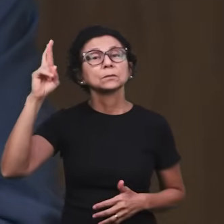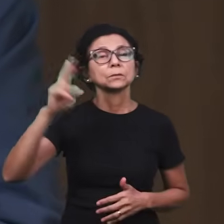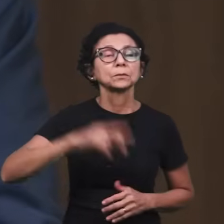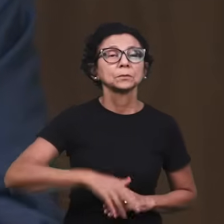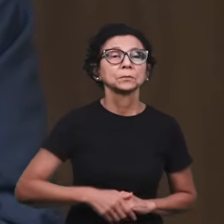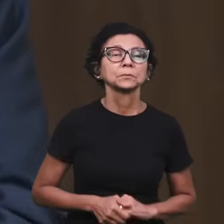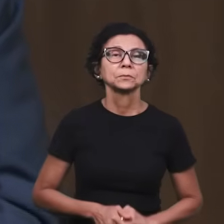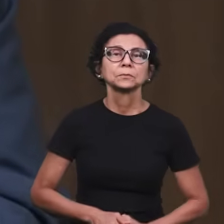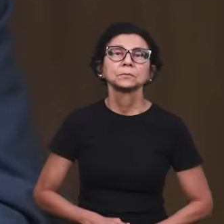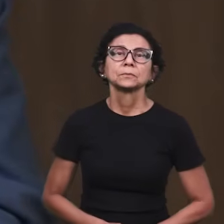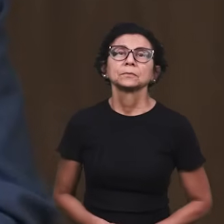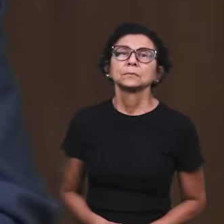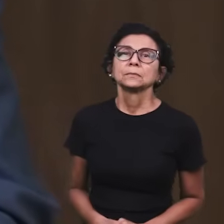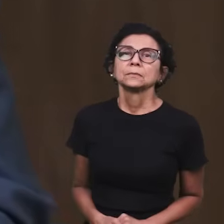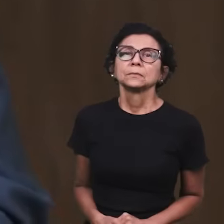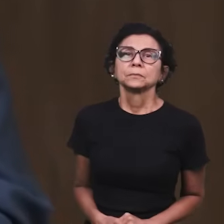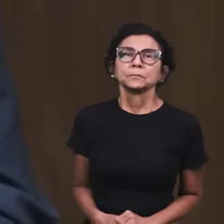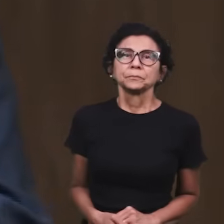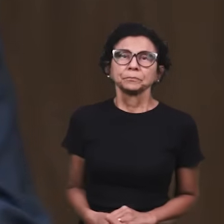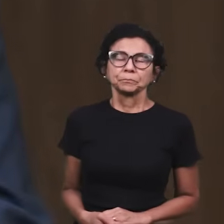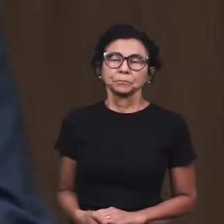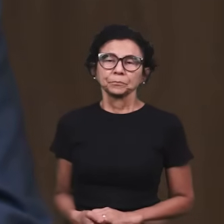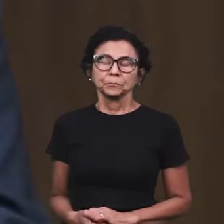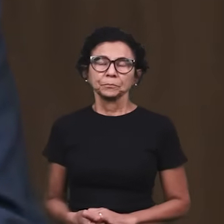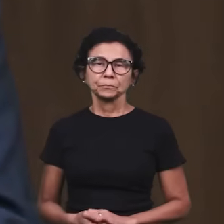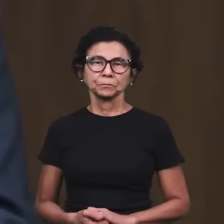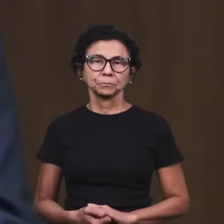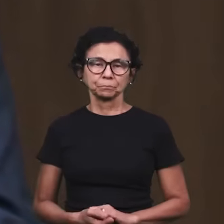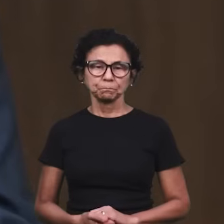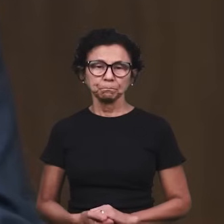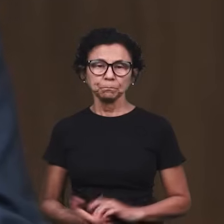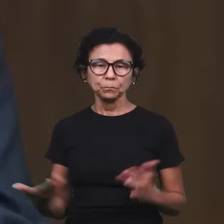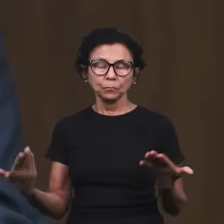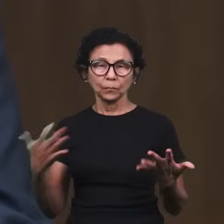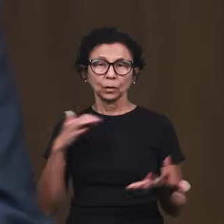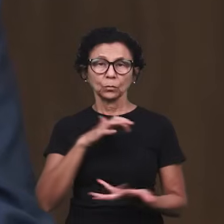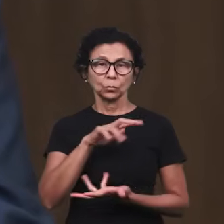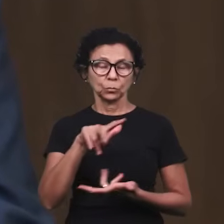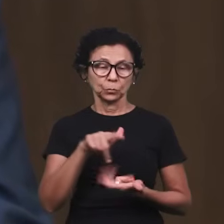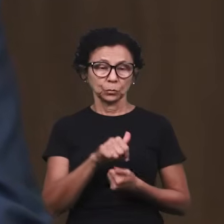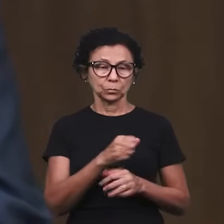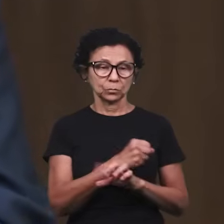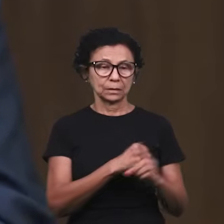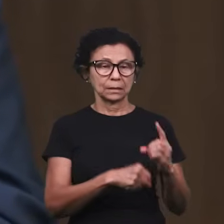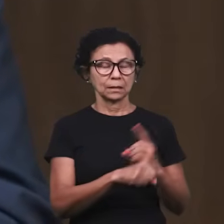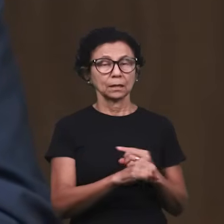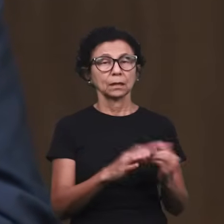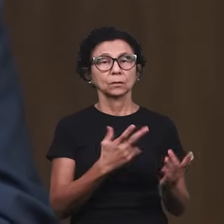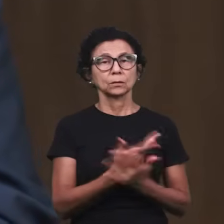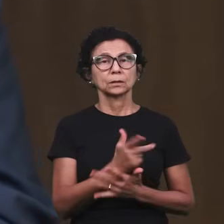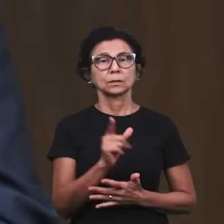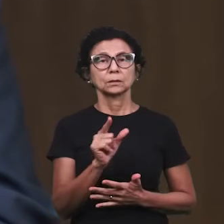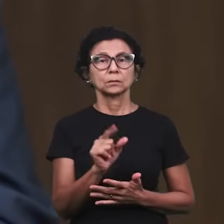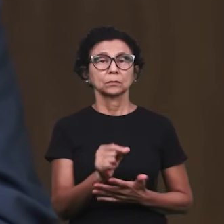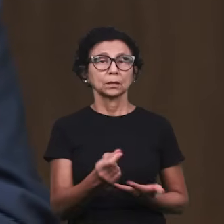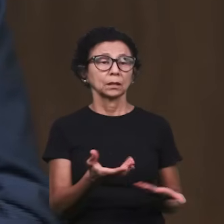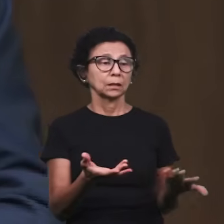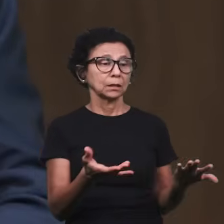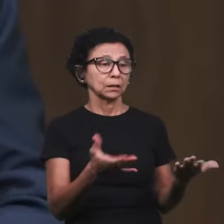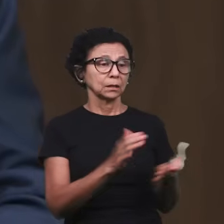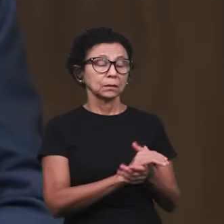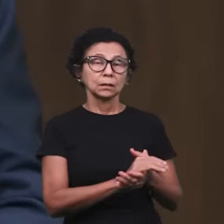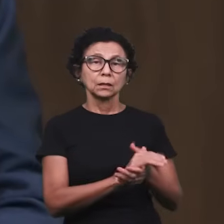dita. O que acontece com o mundo hoje? Hoje o casamento no mundo